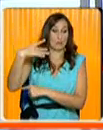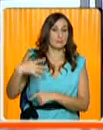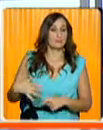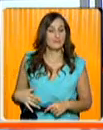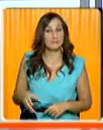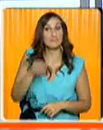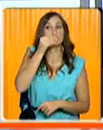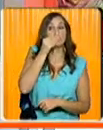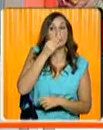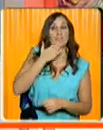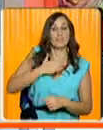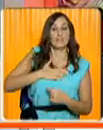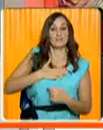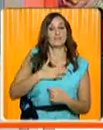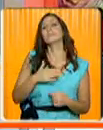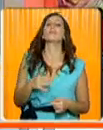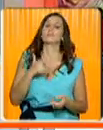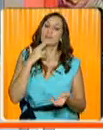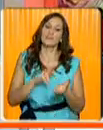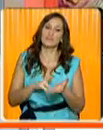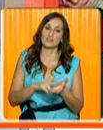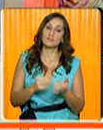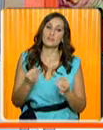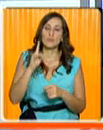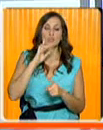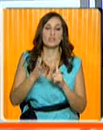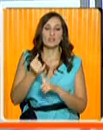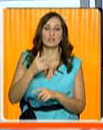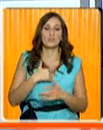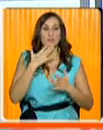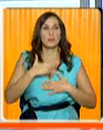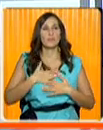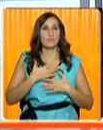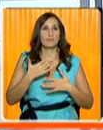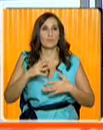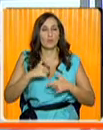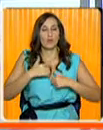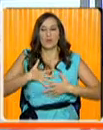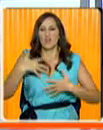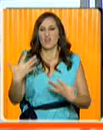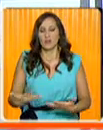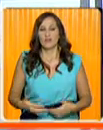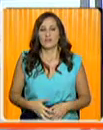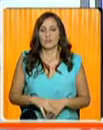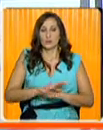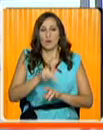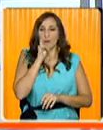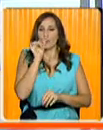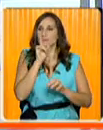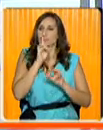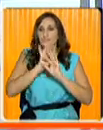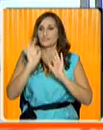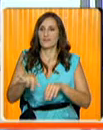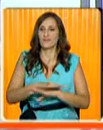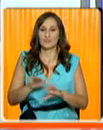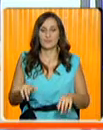isso é verdade. Não vale a pena, de facto. Não, eu agora concordo com ele. É verdade. Sim, é verdade. Sim. Nem que seja por cansaço. Nós vencemos muitas vezes pelo cansaço, Marta. Sempre.